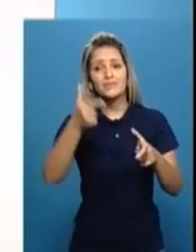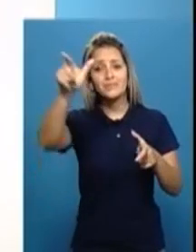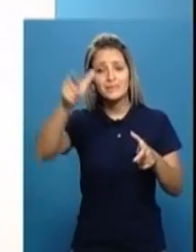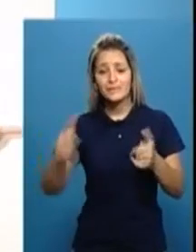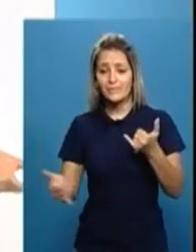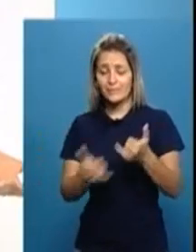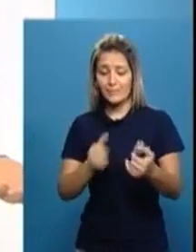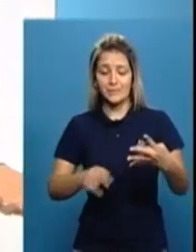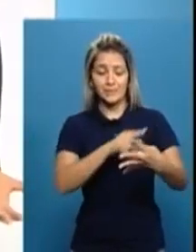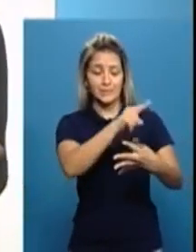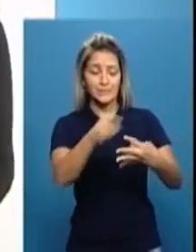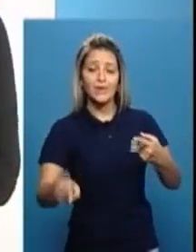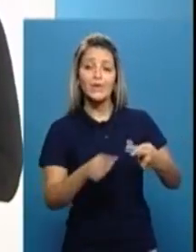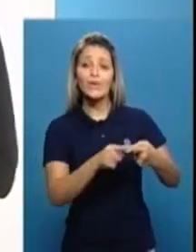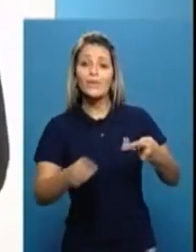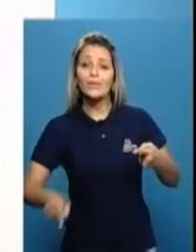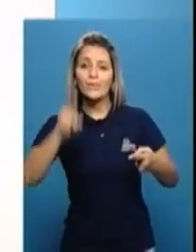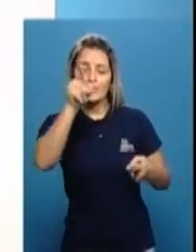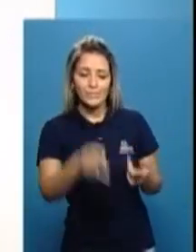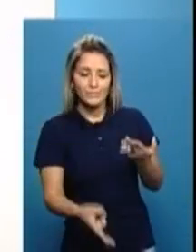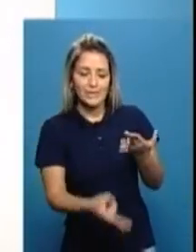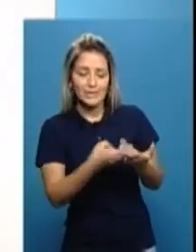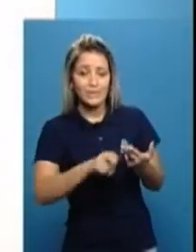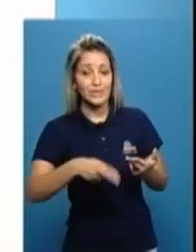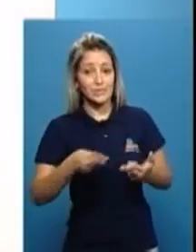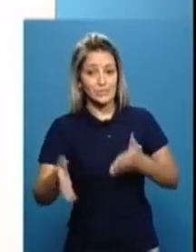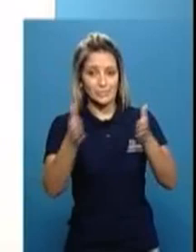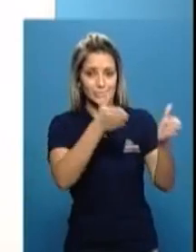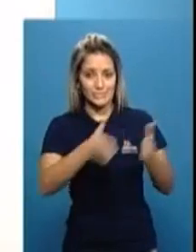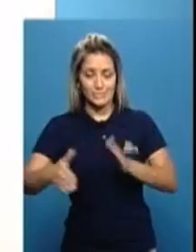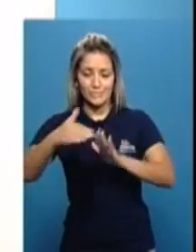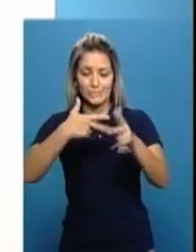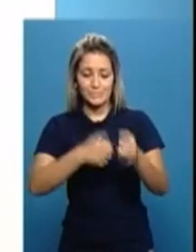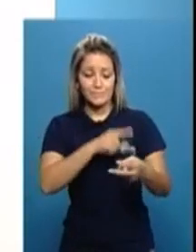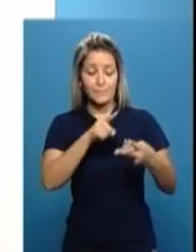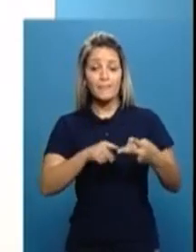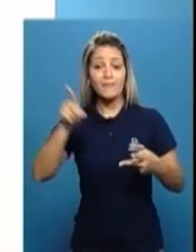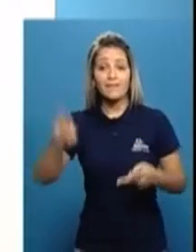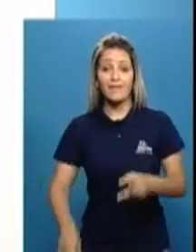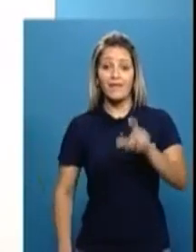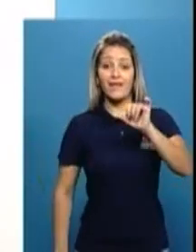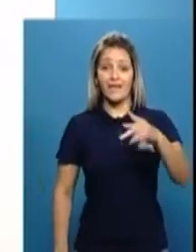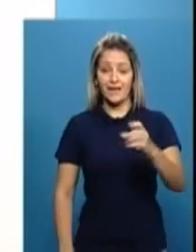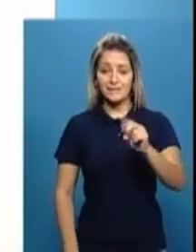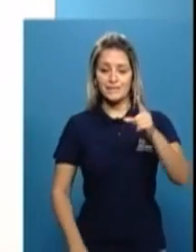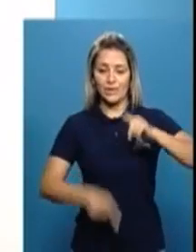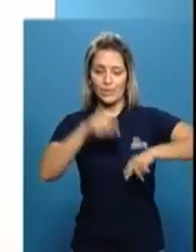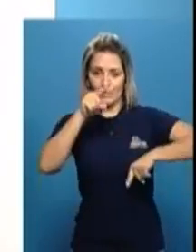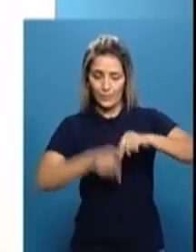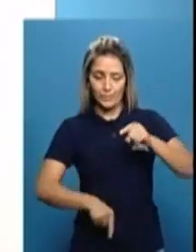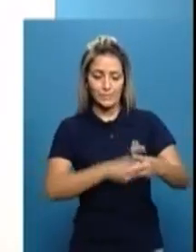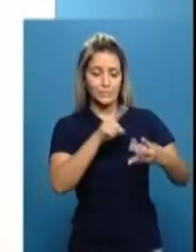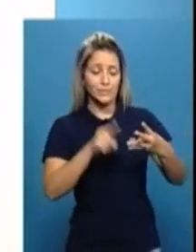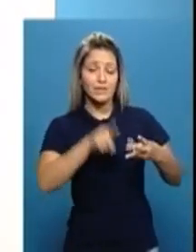São eles o arranjo funcional ou por processo, o arranjo em linha ou por produto, o arranjo